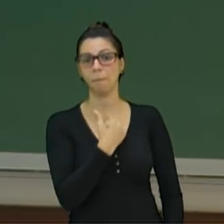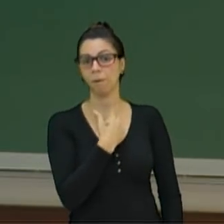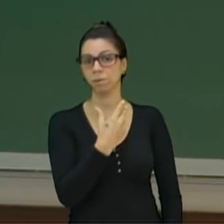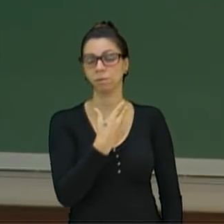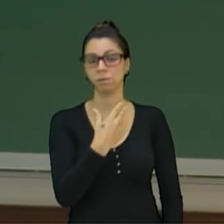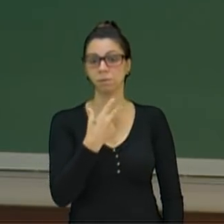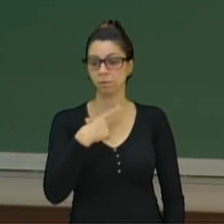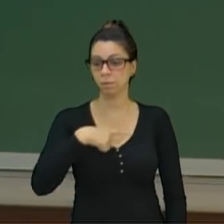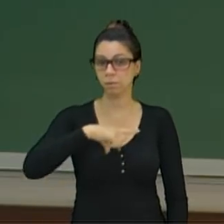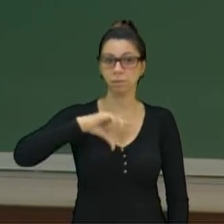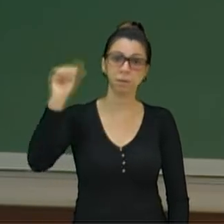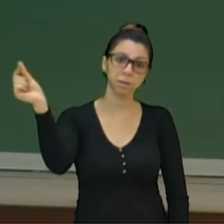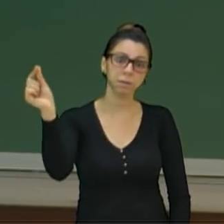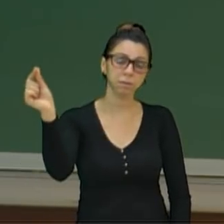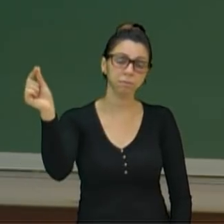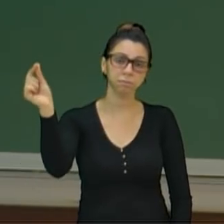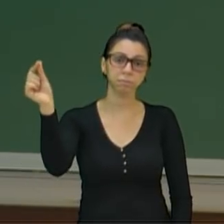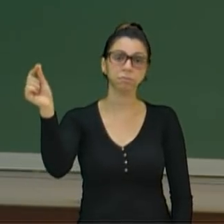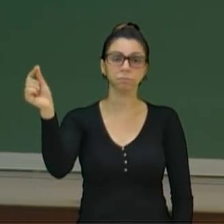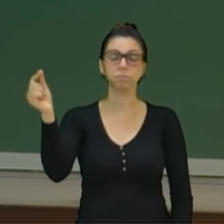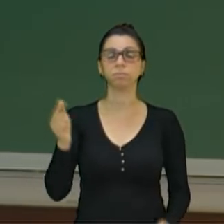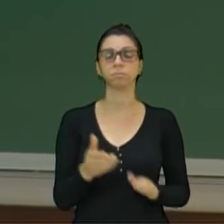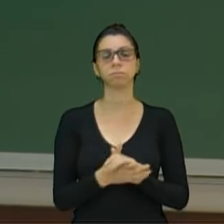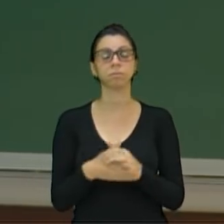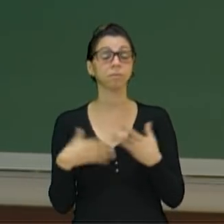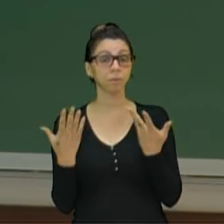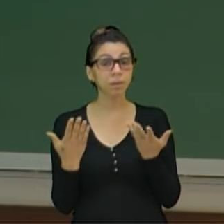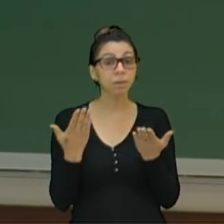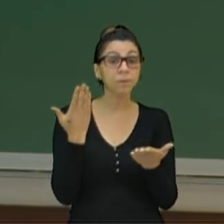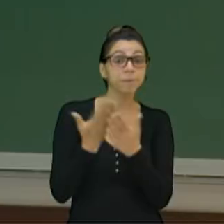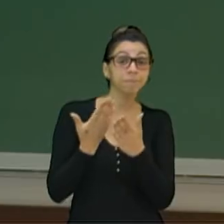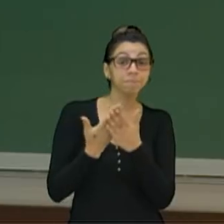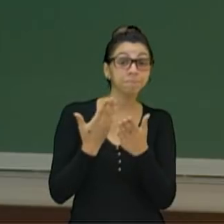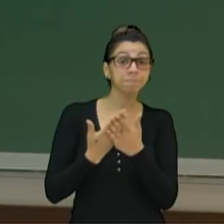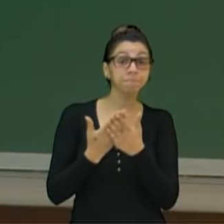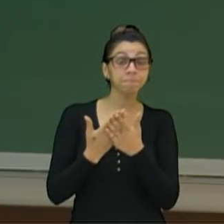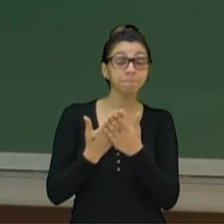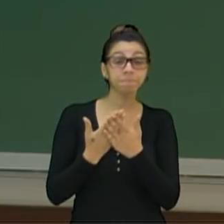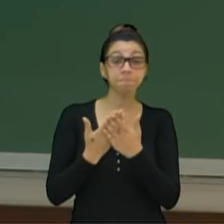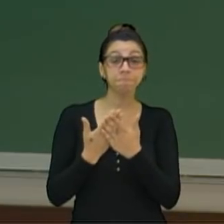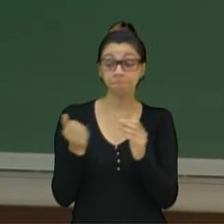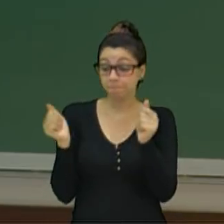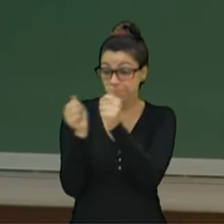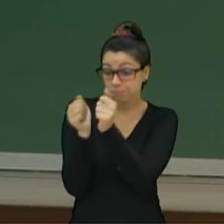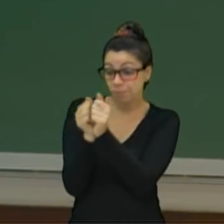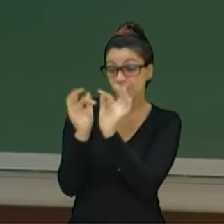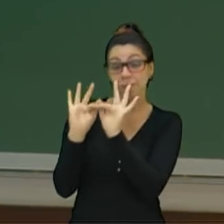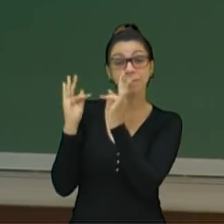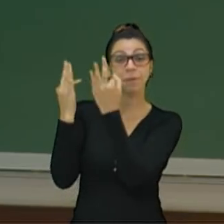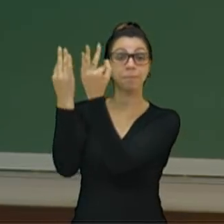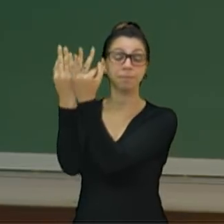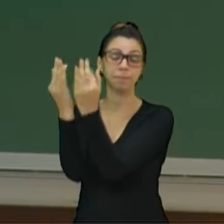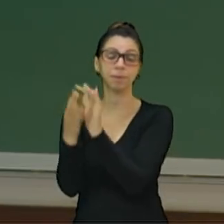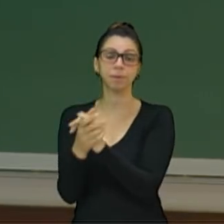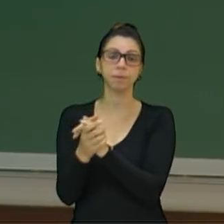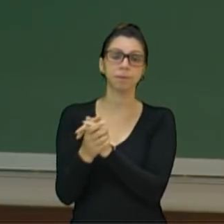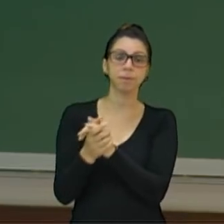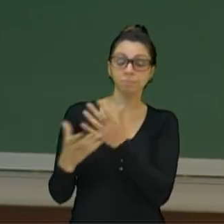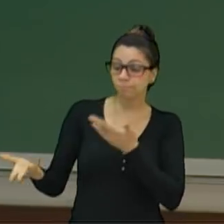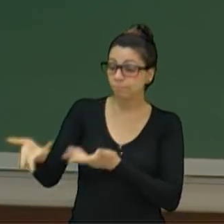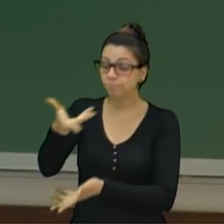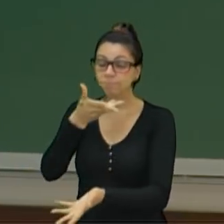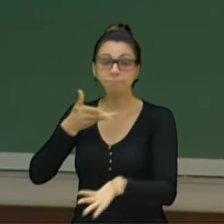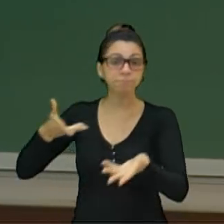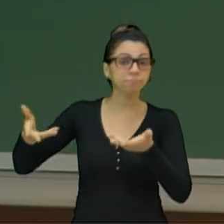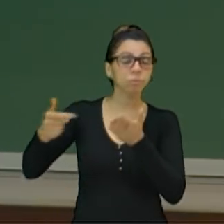caso, se não tem outra situação. Que tal estudar junto com o pai e com a mãe? Chama, compartilha, mostra o que você está